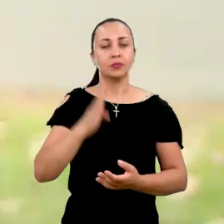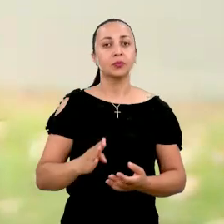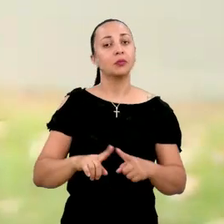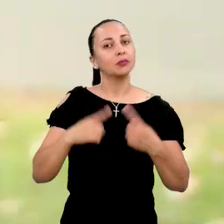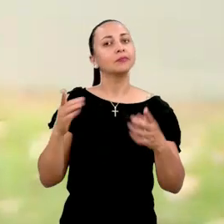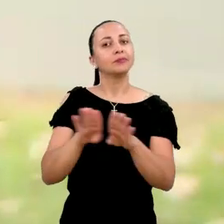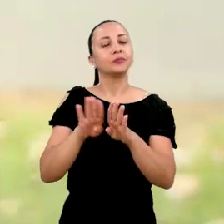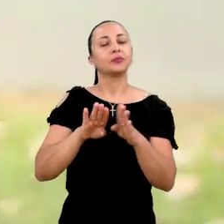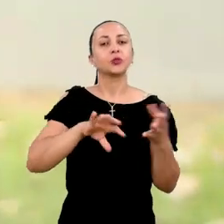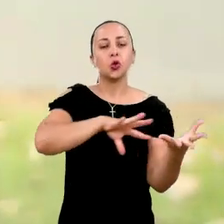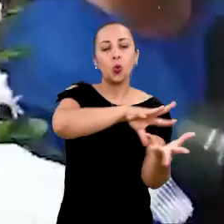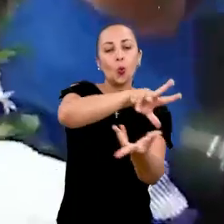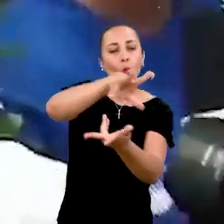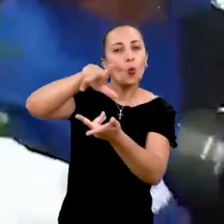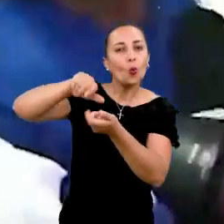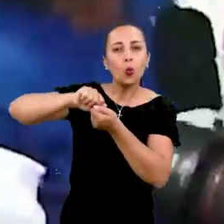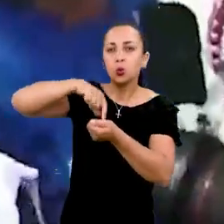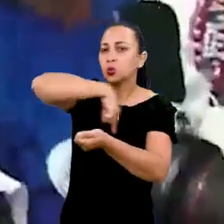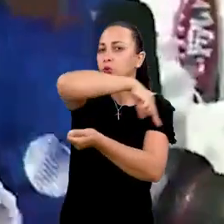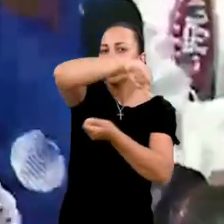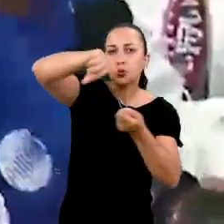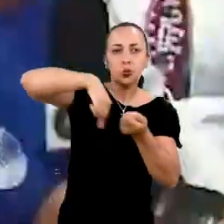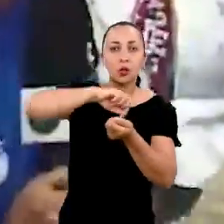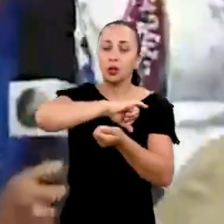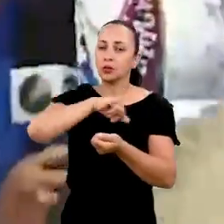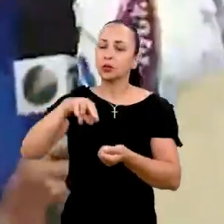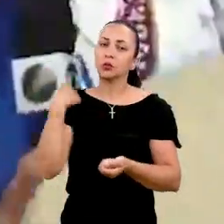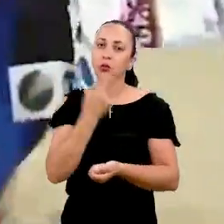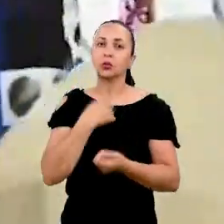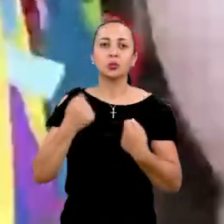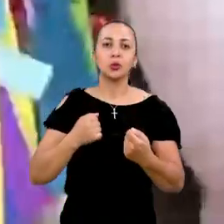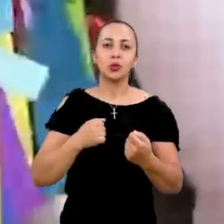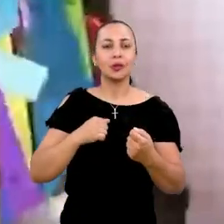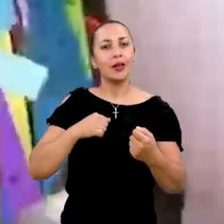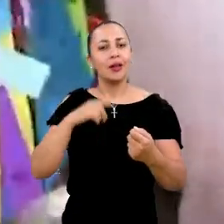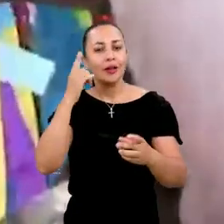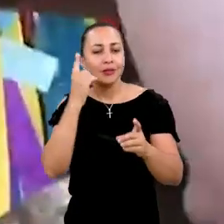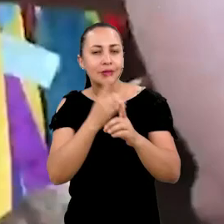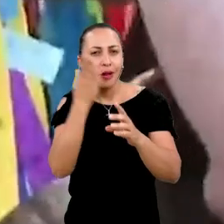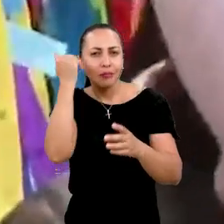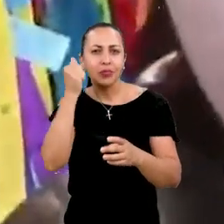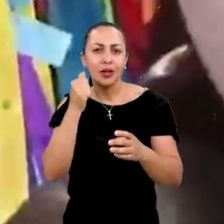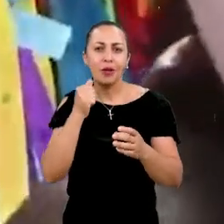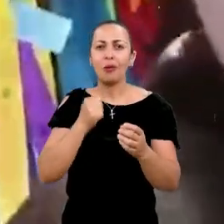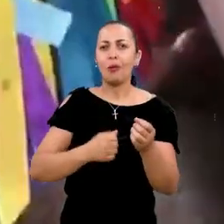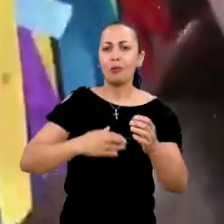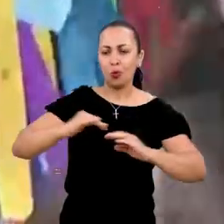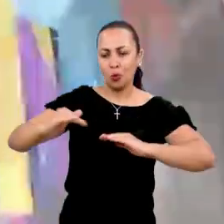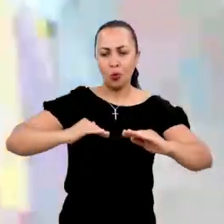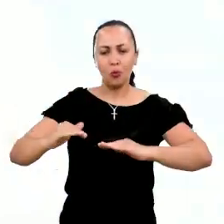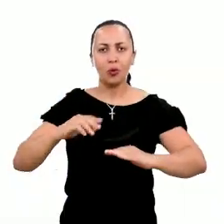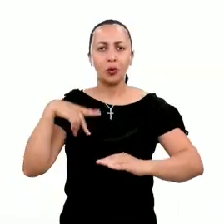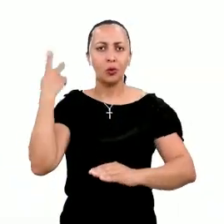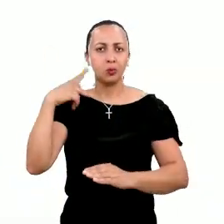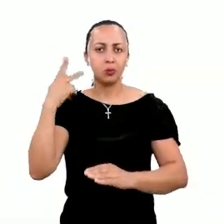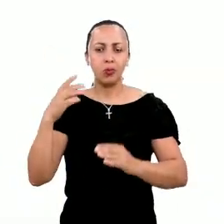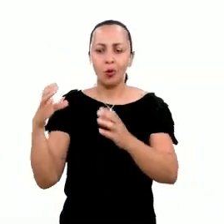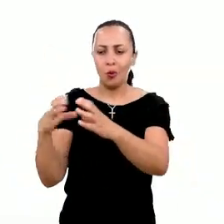mas também ao redor do mundo. Se a gente puder determinar como os movimentos políticos, os